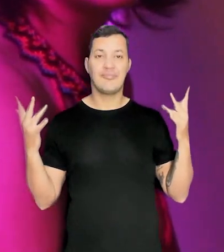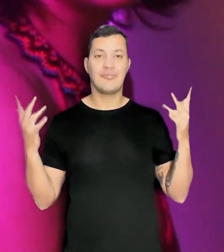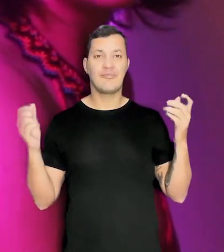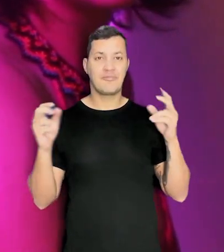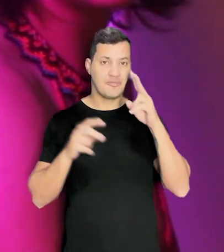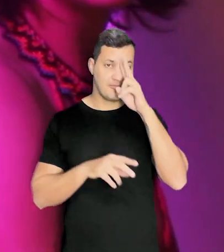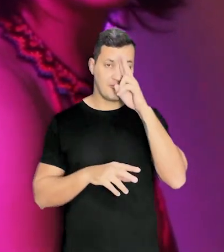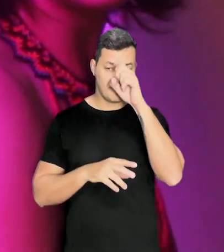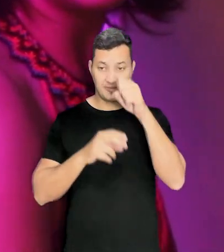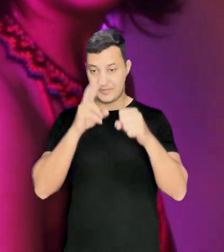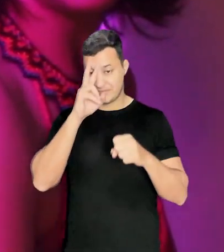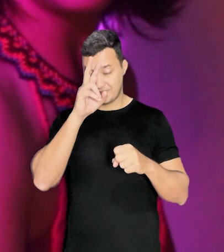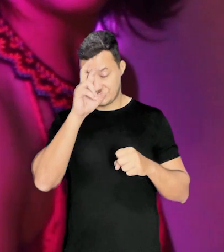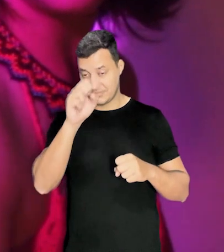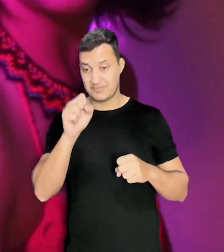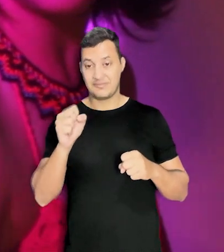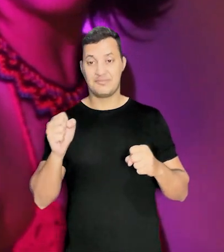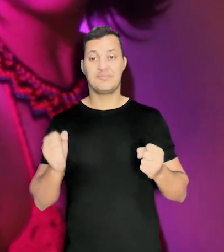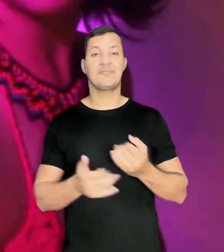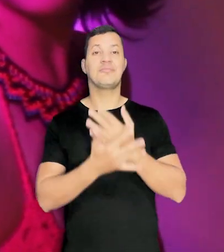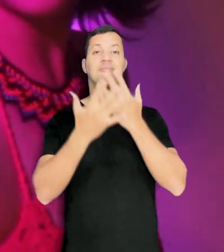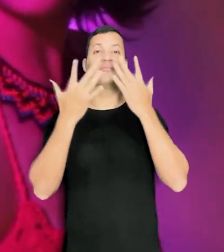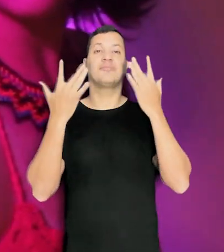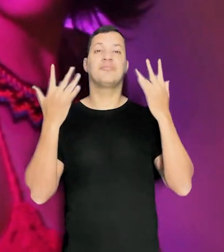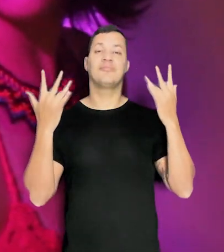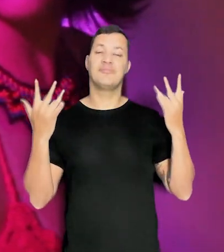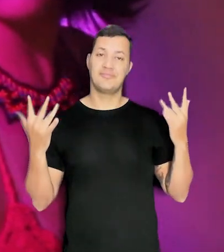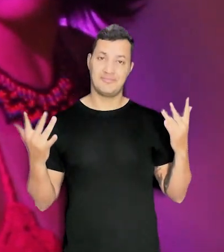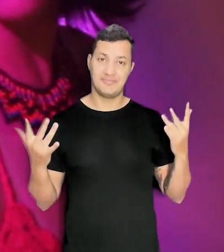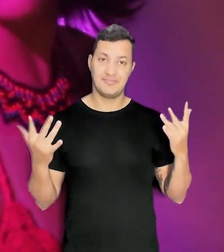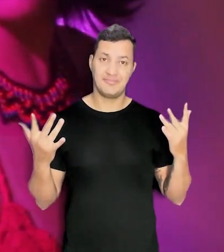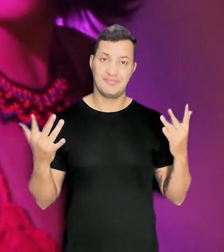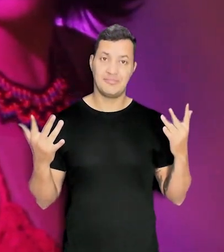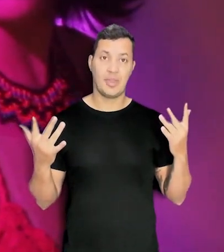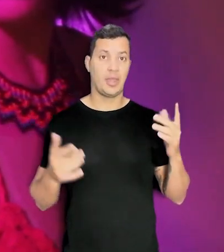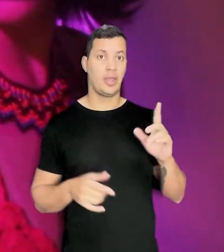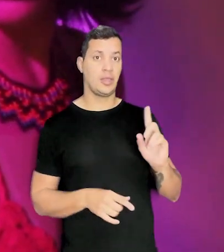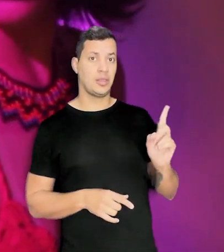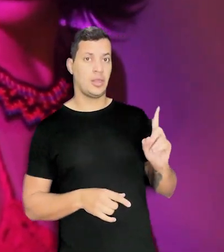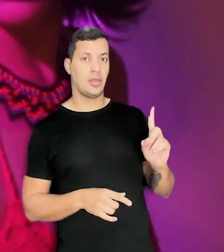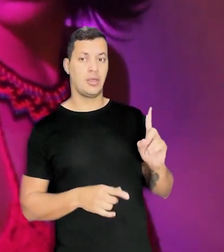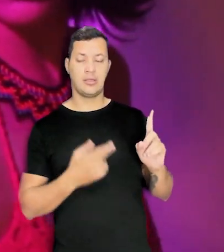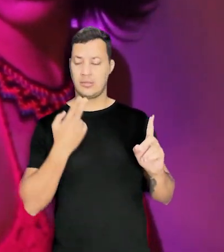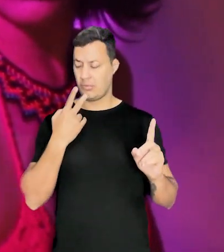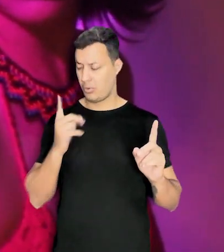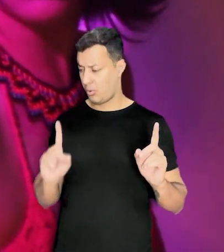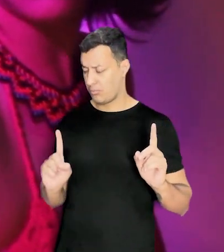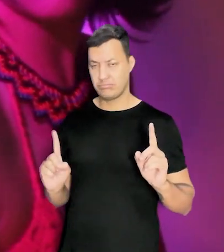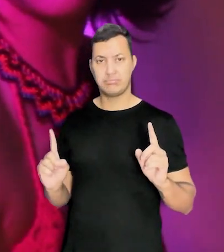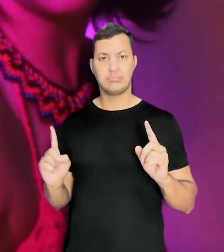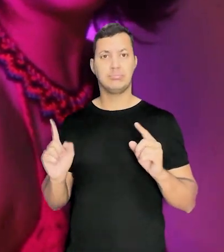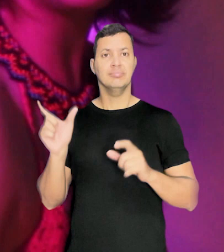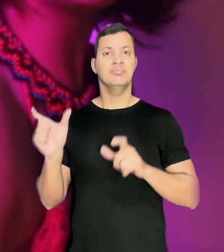fulgentes, bem pretos, retintos, não cor de anajá.